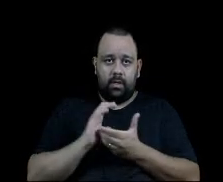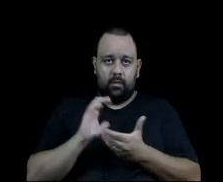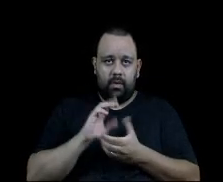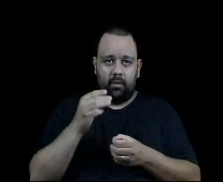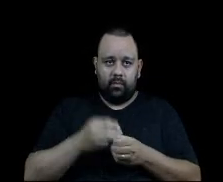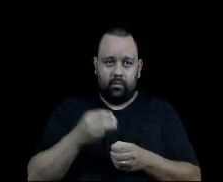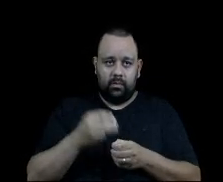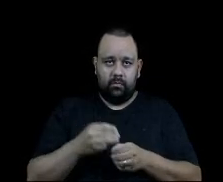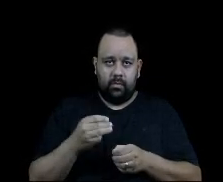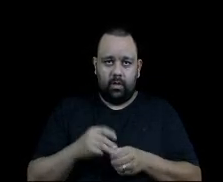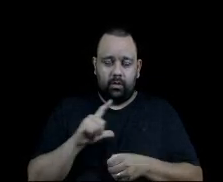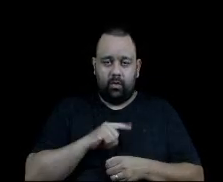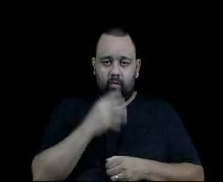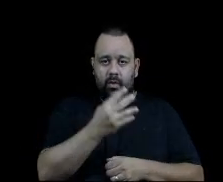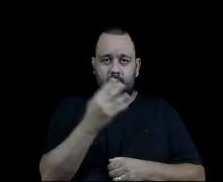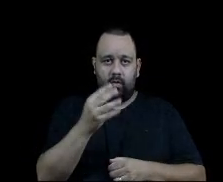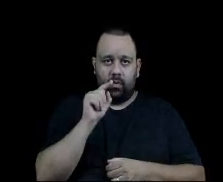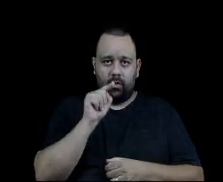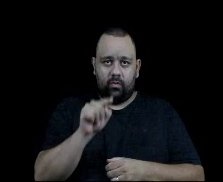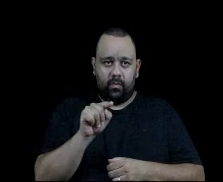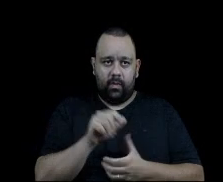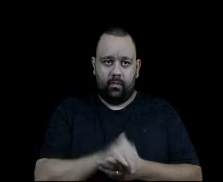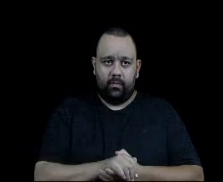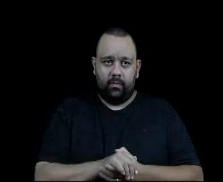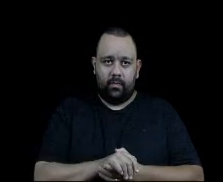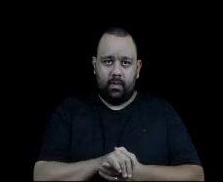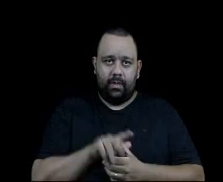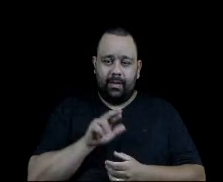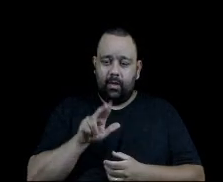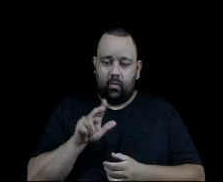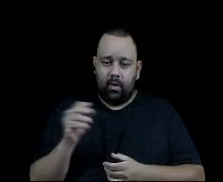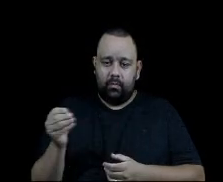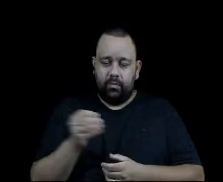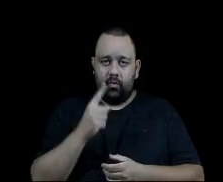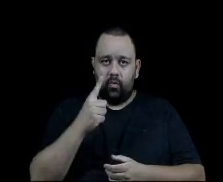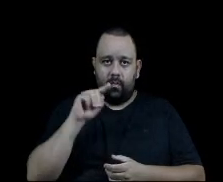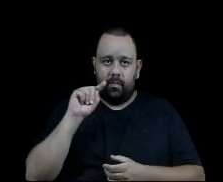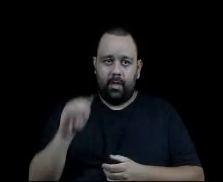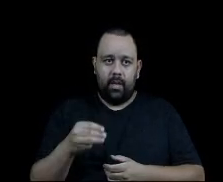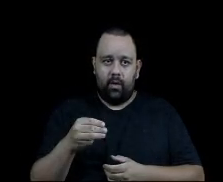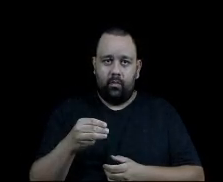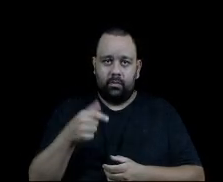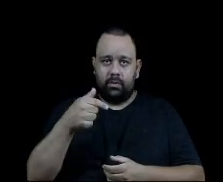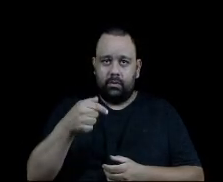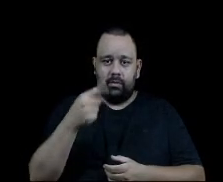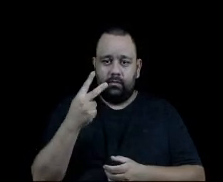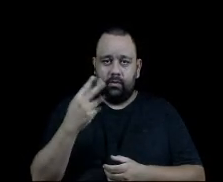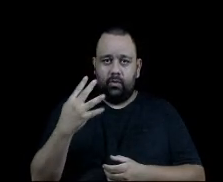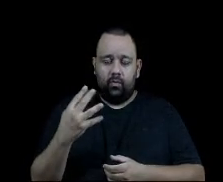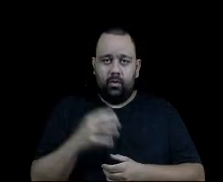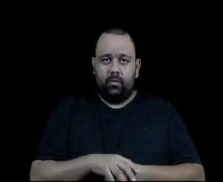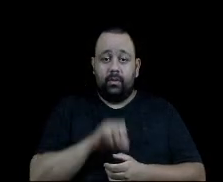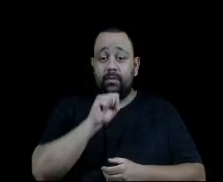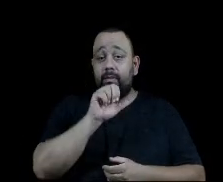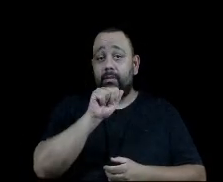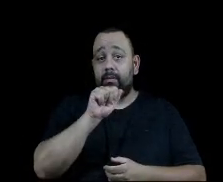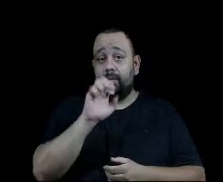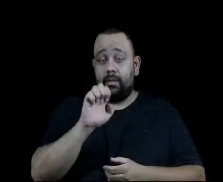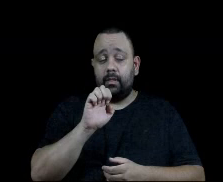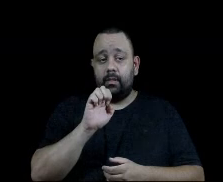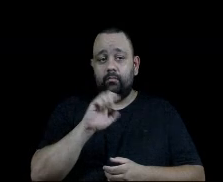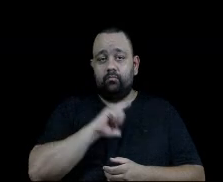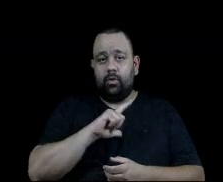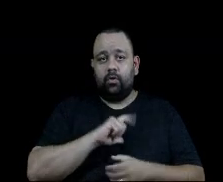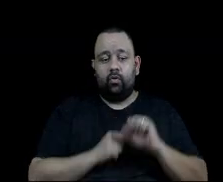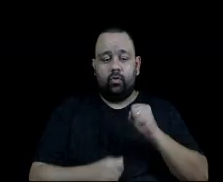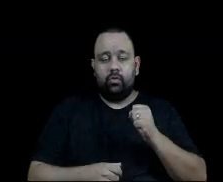26.116. Da Câmara Municipal, processados, 44.000, não processados, 1.724.